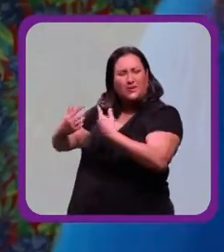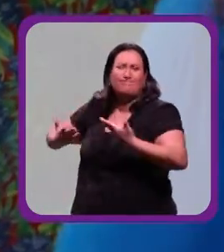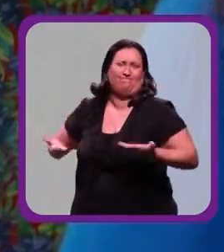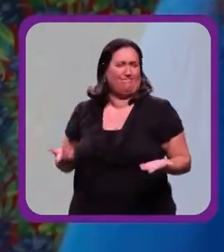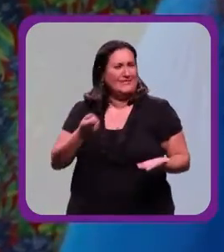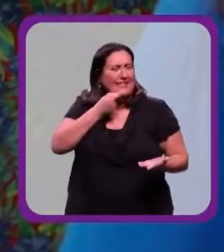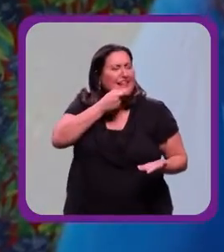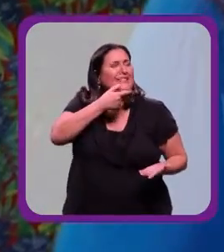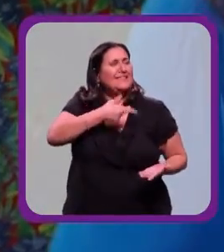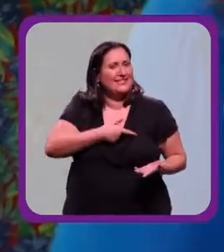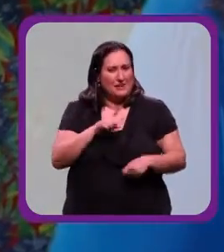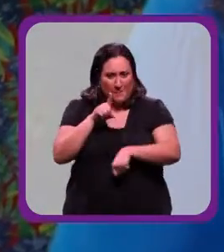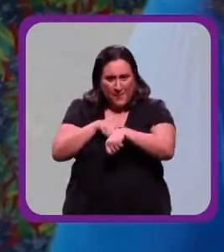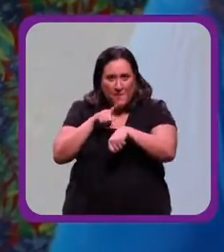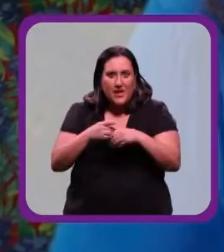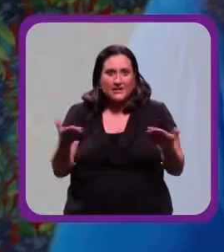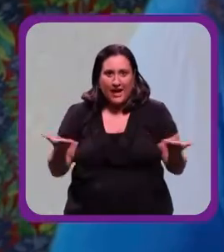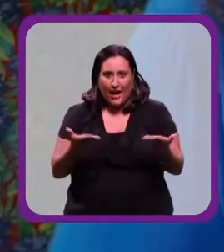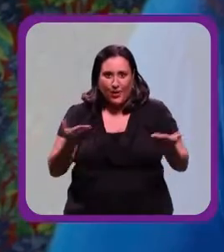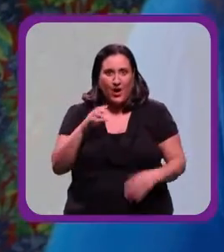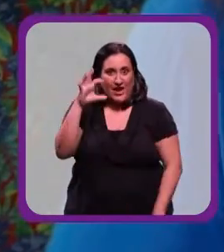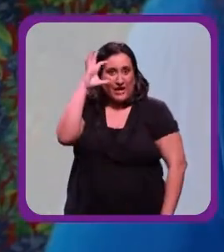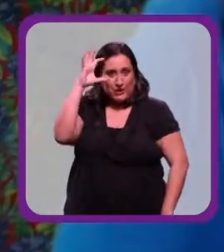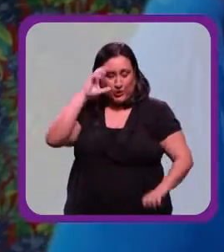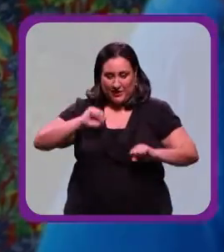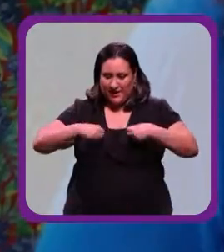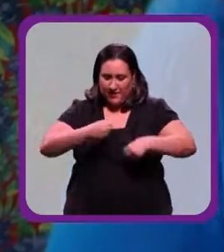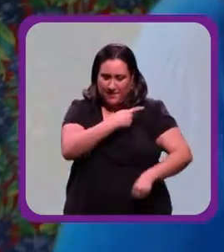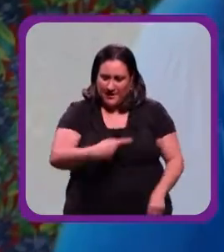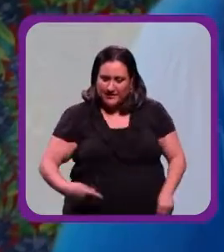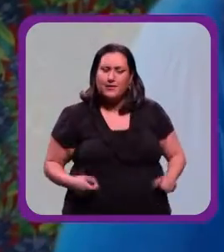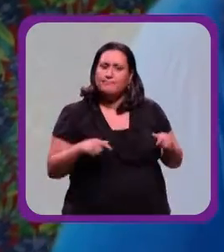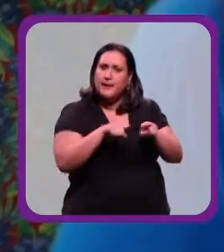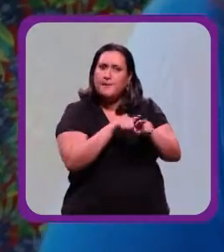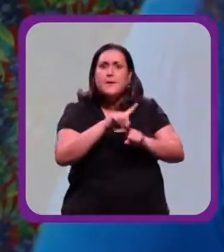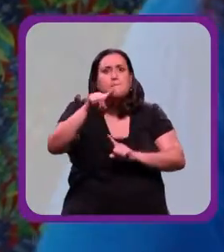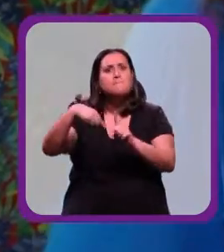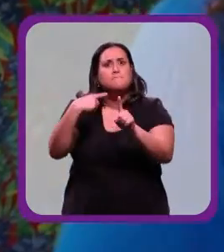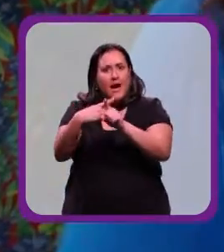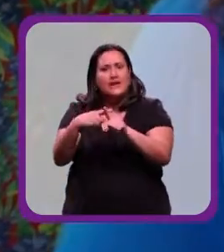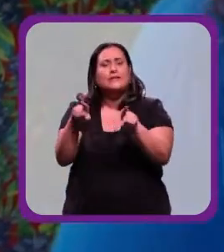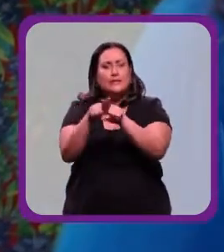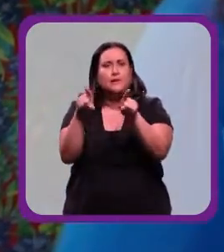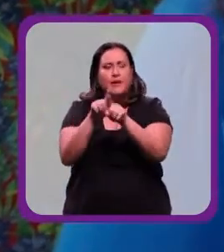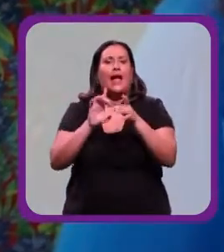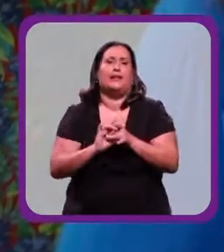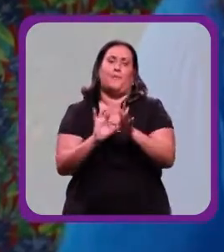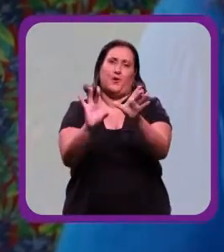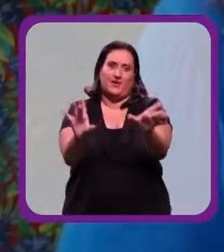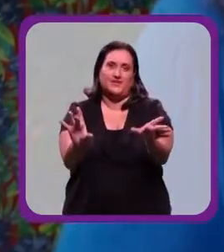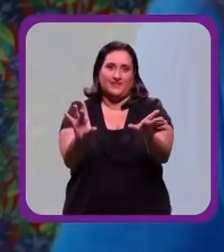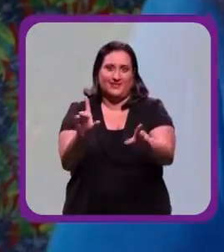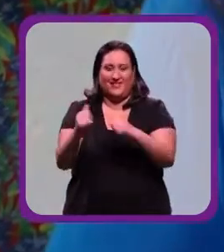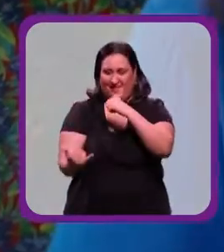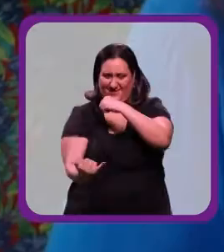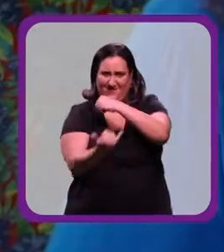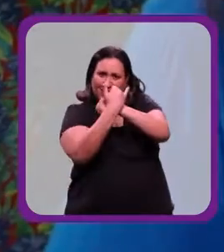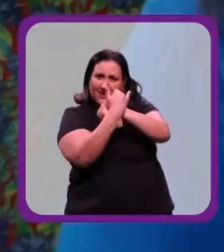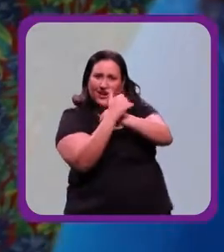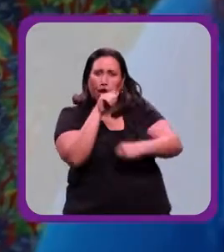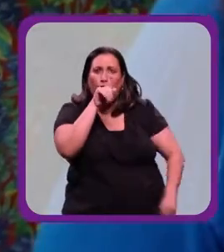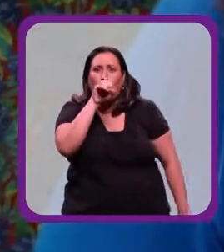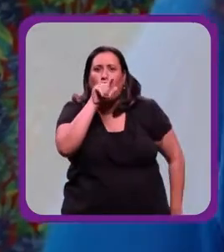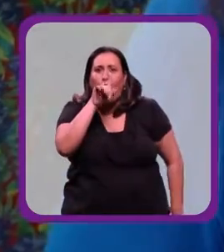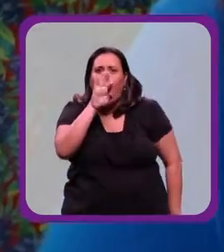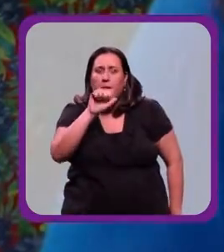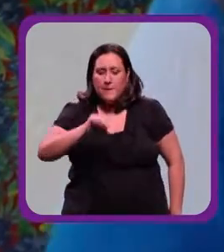por corrupção. Neste momento dramático, Dilma não defende apenas o seu mandato, mas o próprio processo democrático. O golpe não é